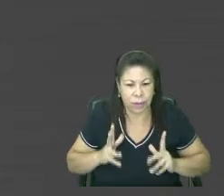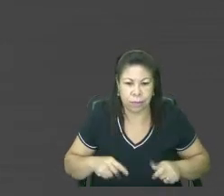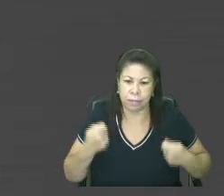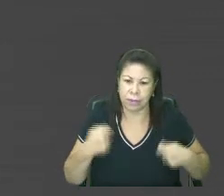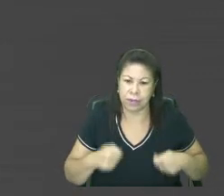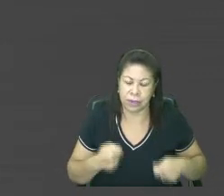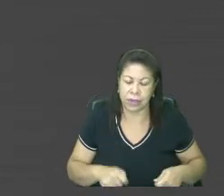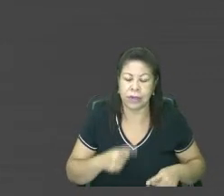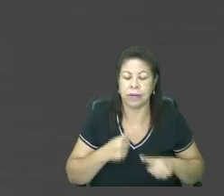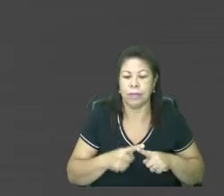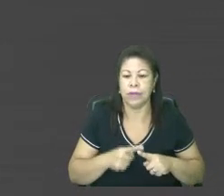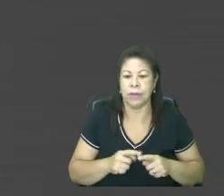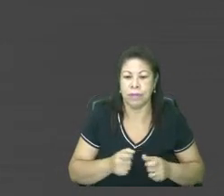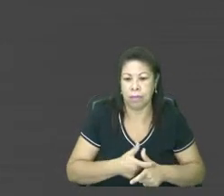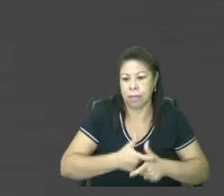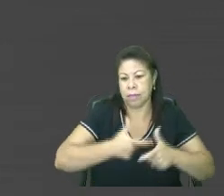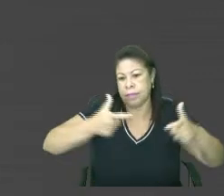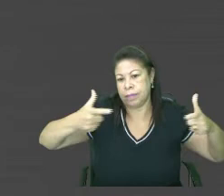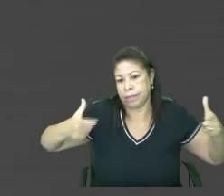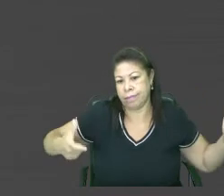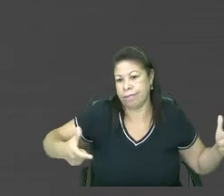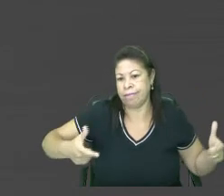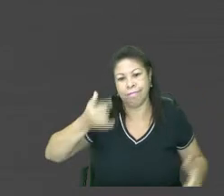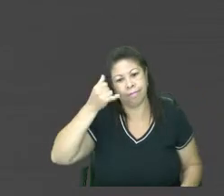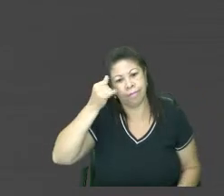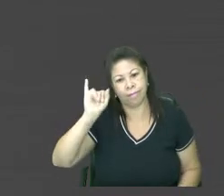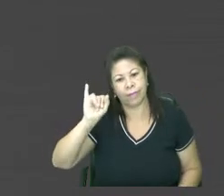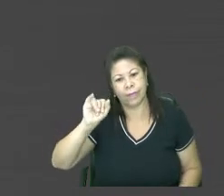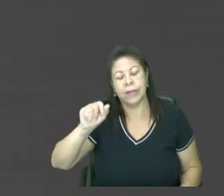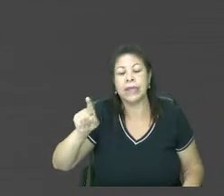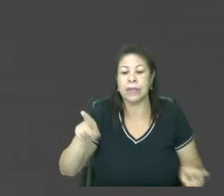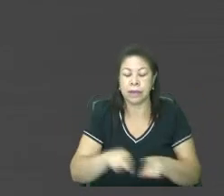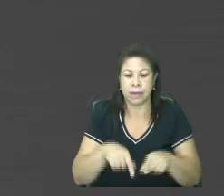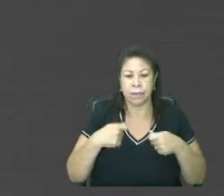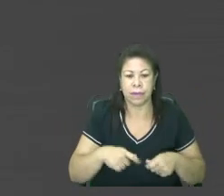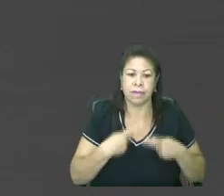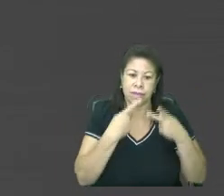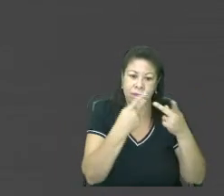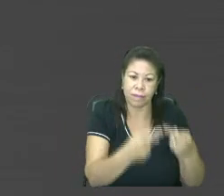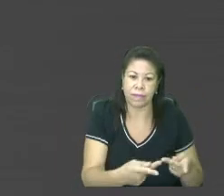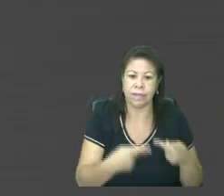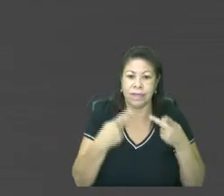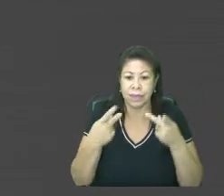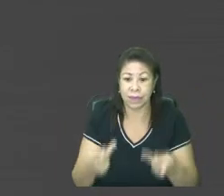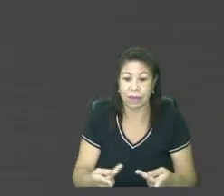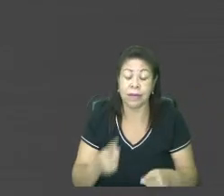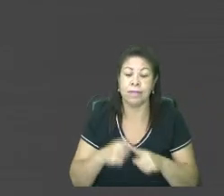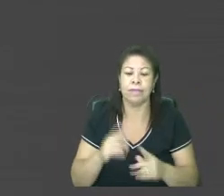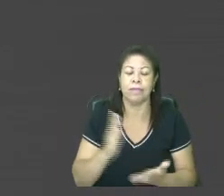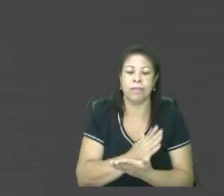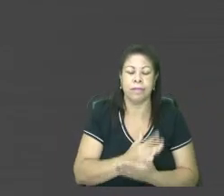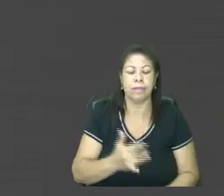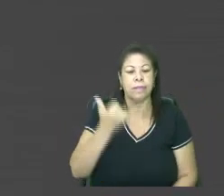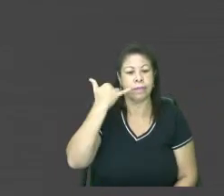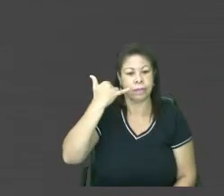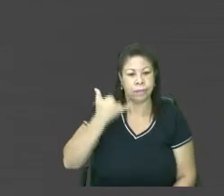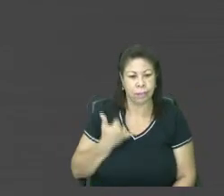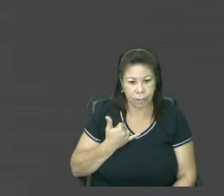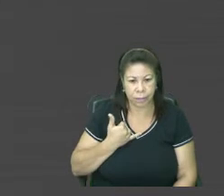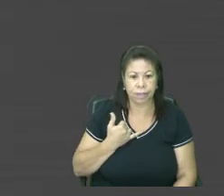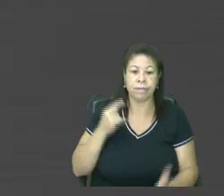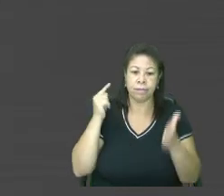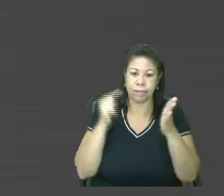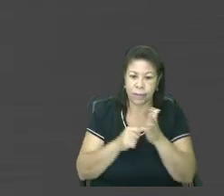criadouro, algumas visitas referente a atendimentos e denúncias que a vigilância recebe de